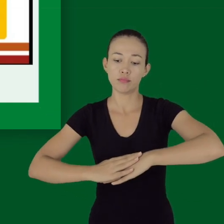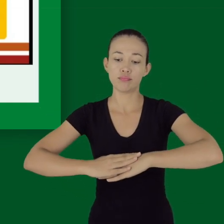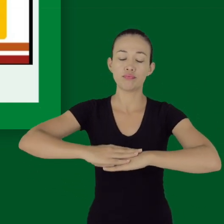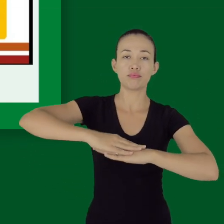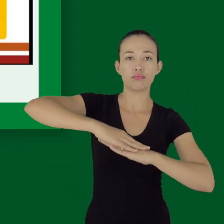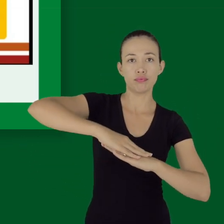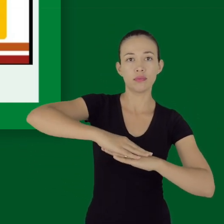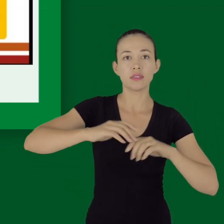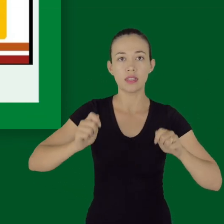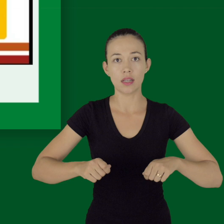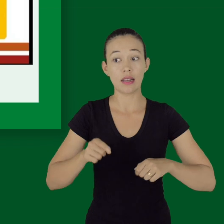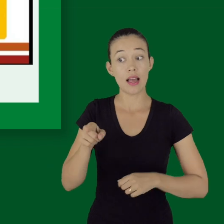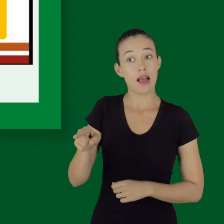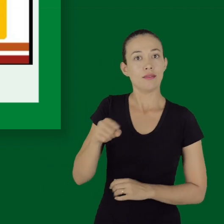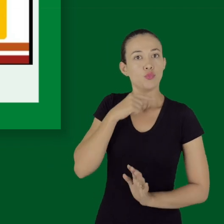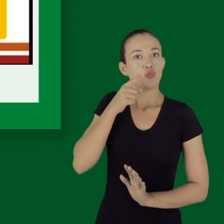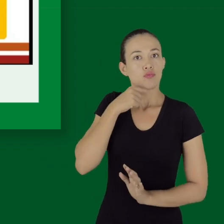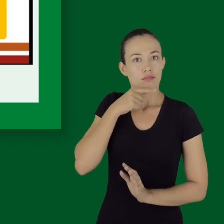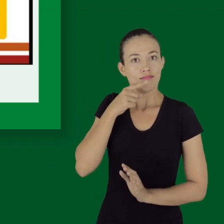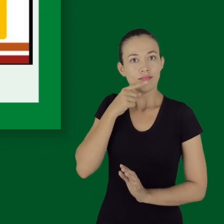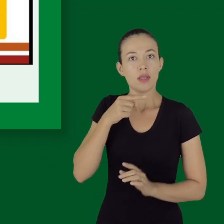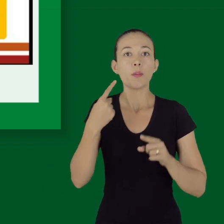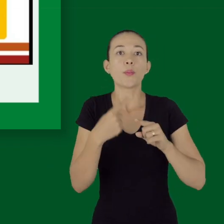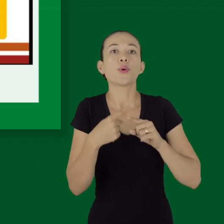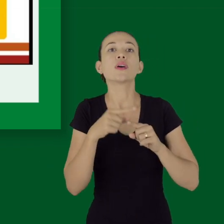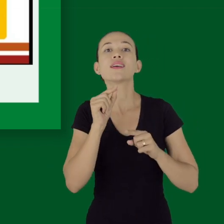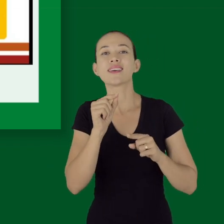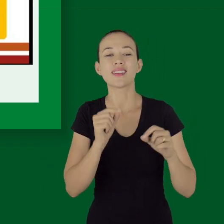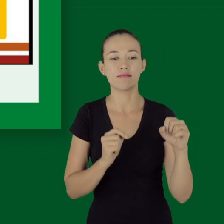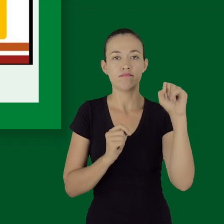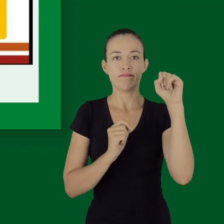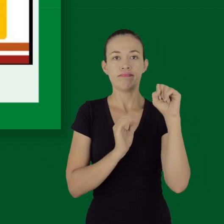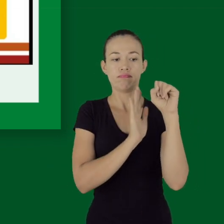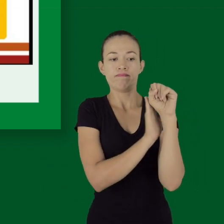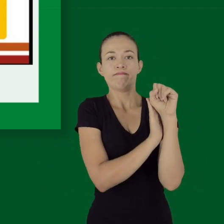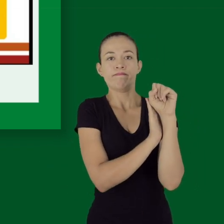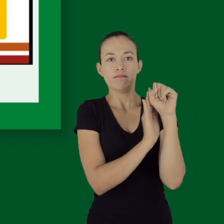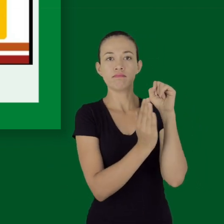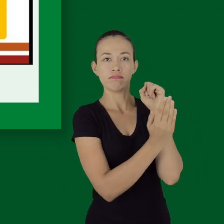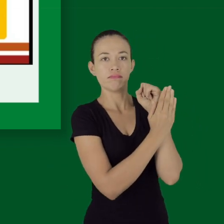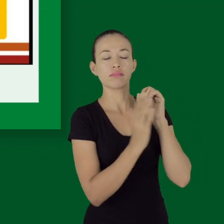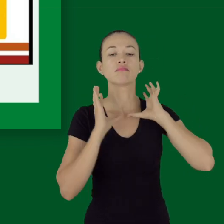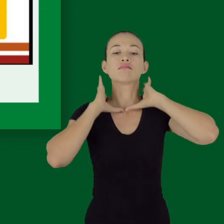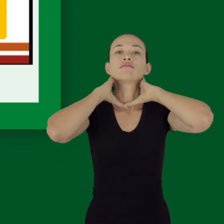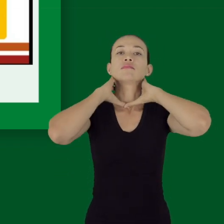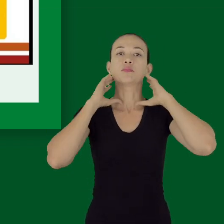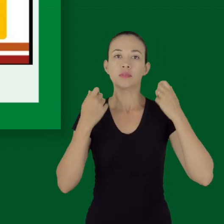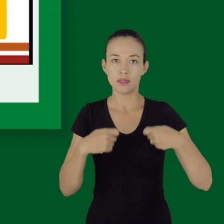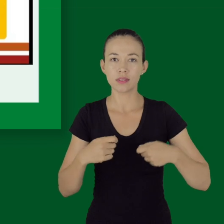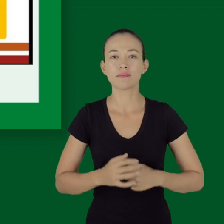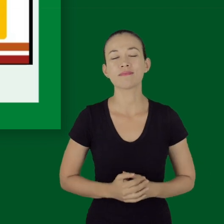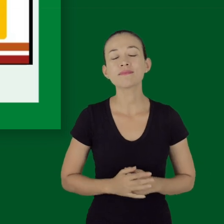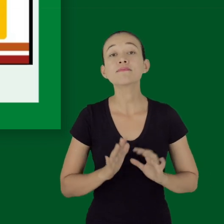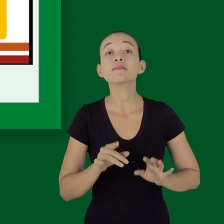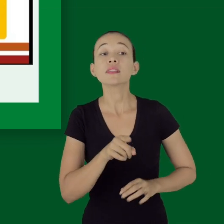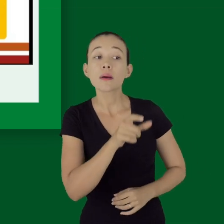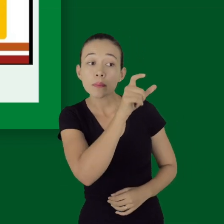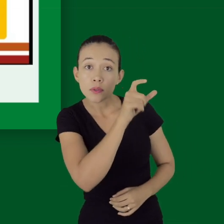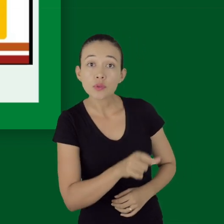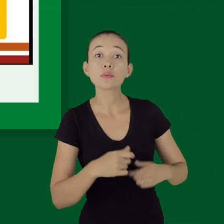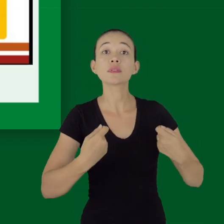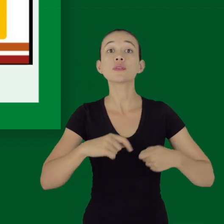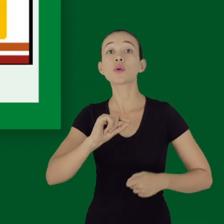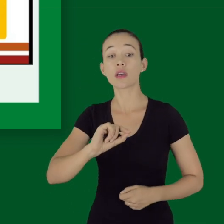à permeabilidade dessa via aérea, uma cânula orofaringe, permeabilidade e também estabilização. Então, o colar cervical